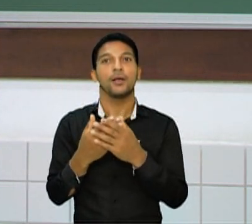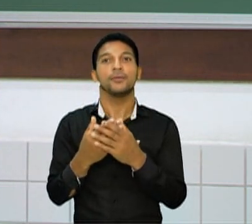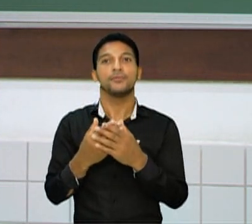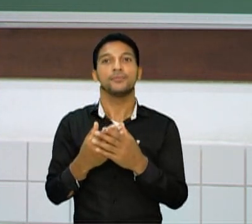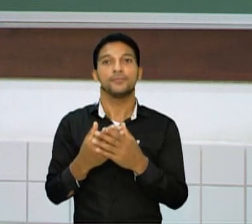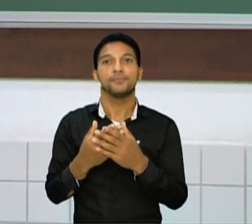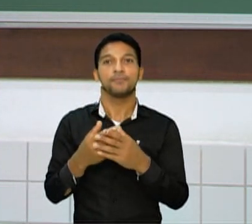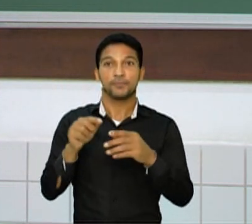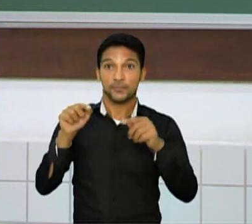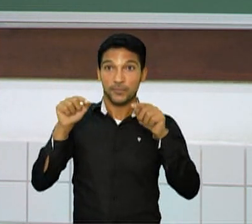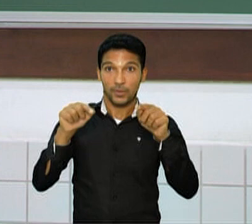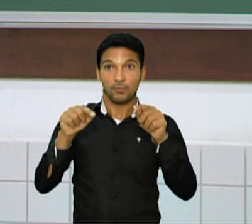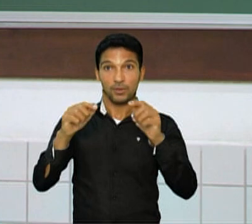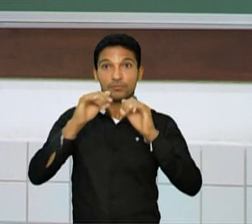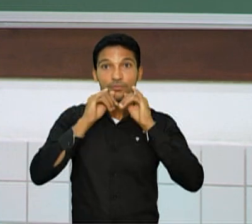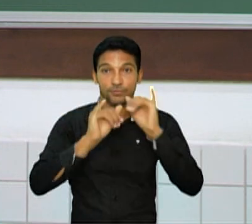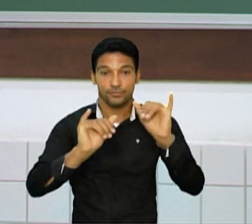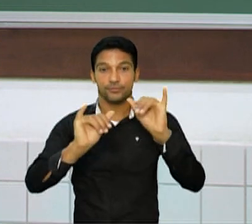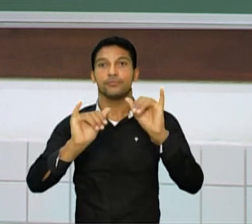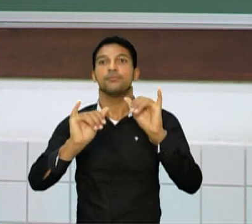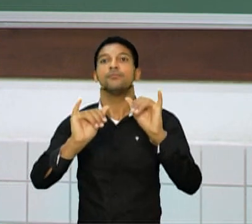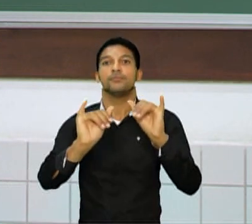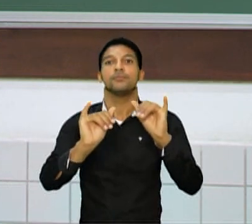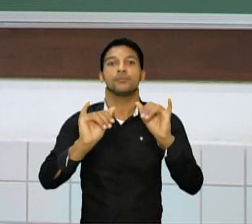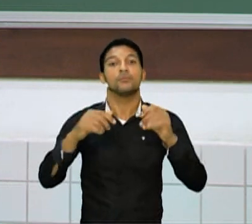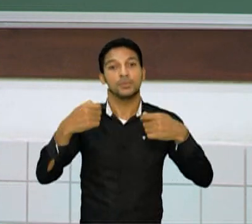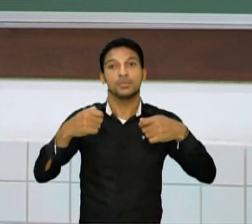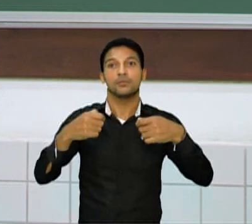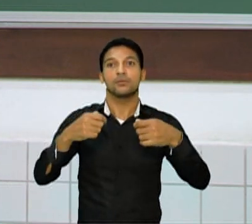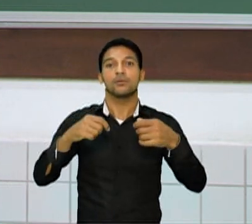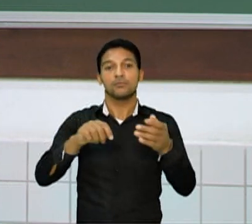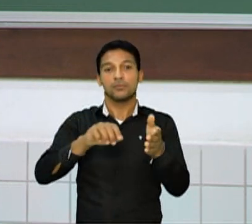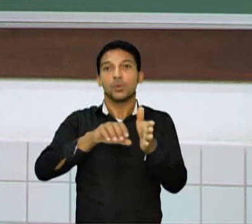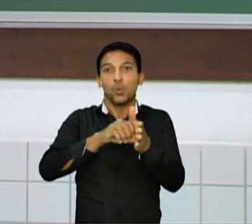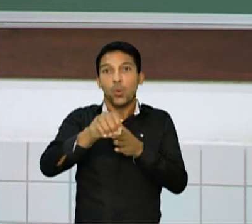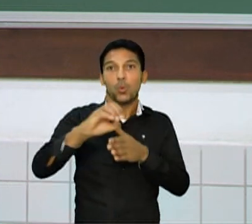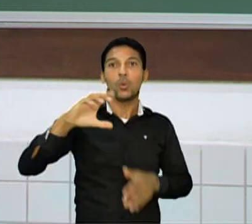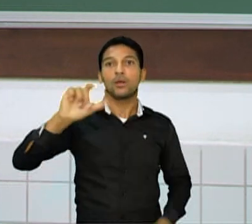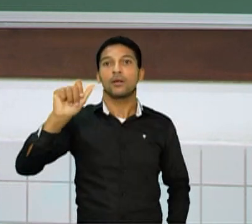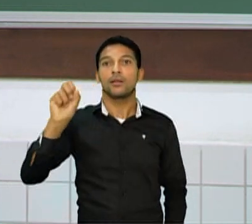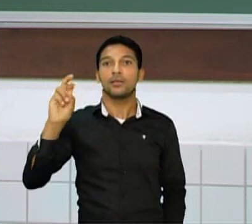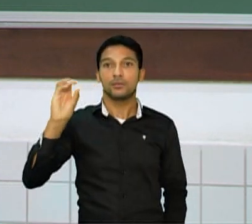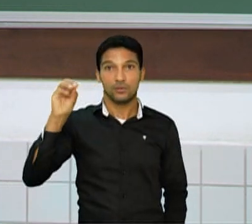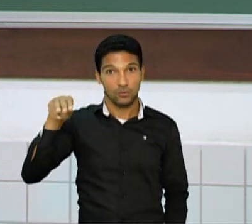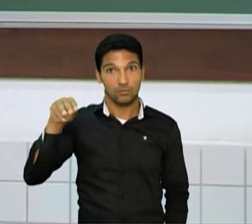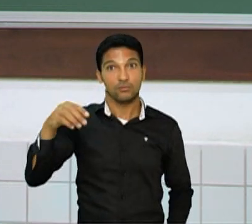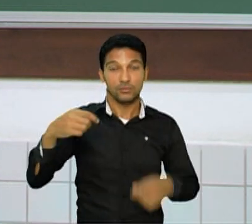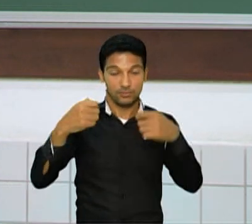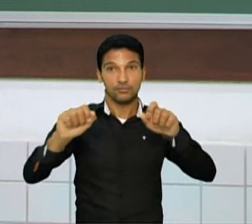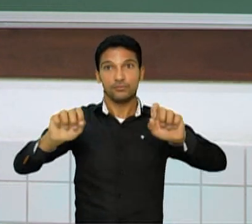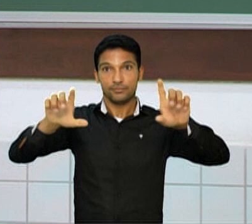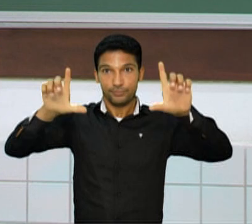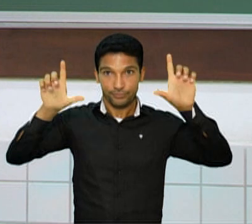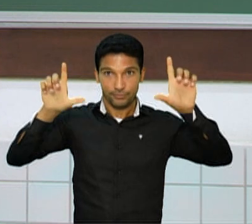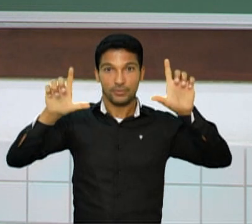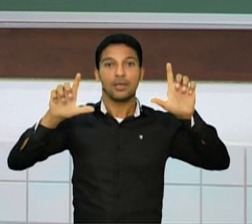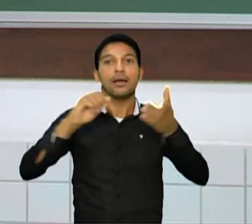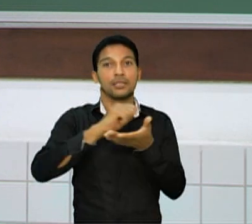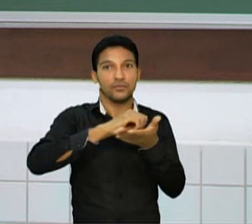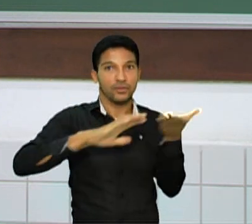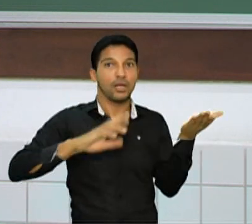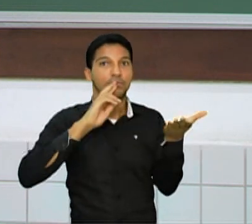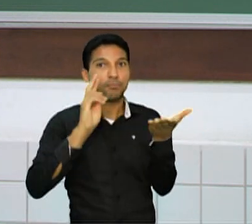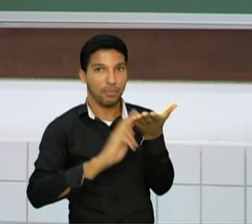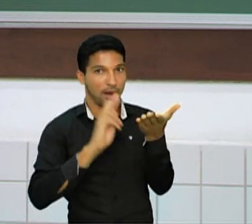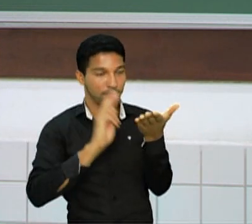alguns recadinhos. Primeiro, as atividades do Classroom devem ser realizadas de maneira efetiva. Vocês devem acessar o